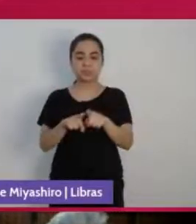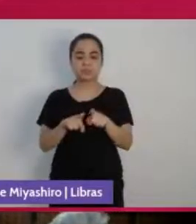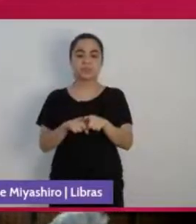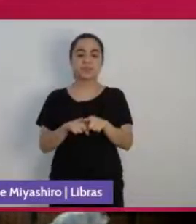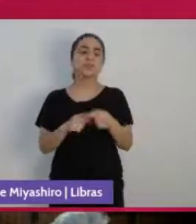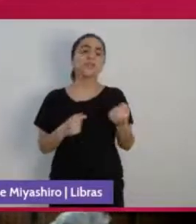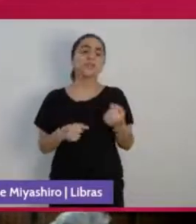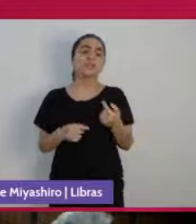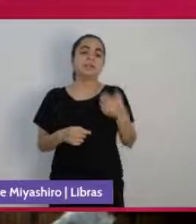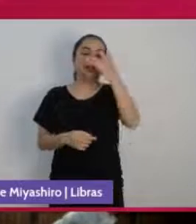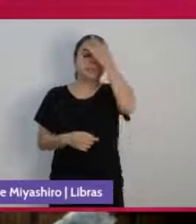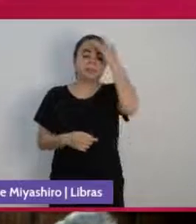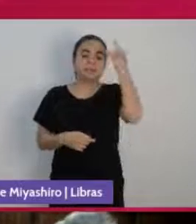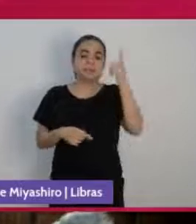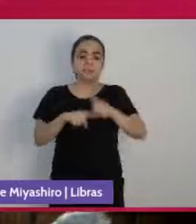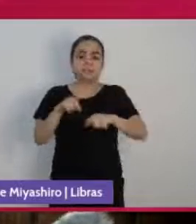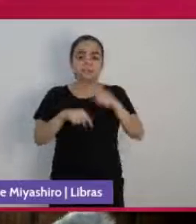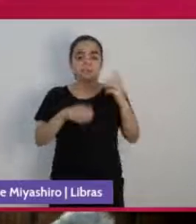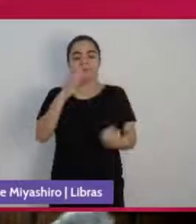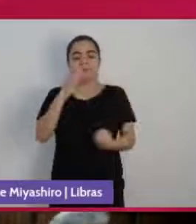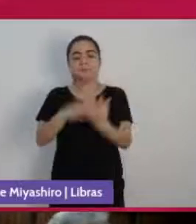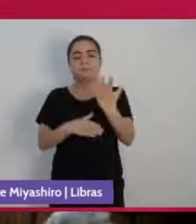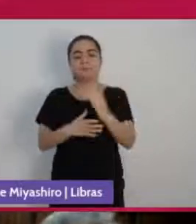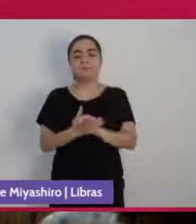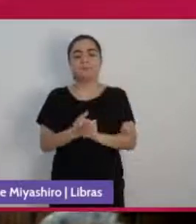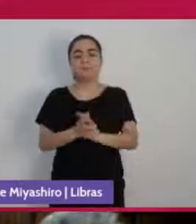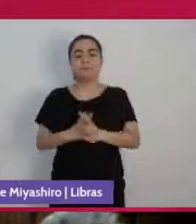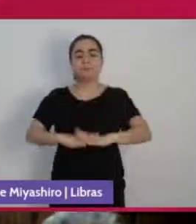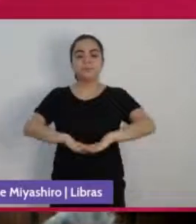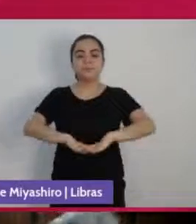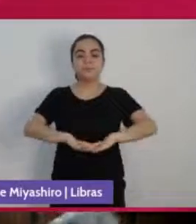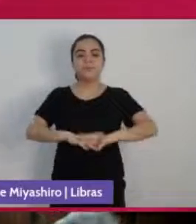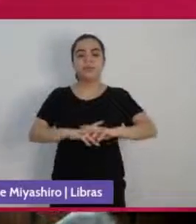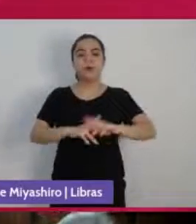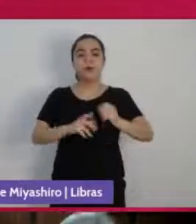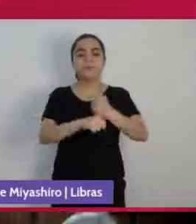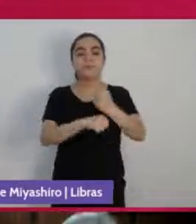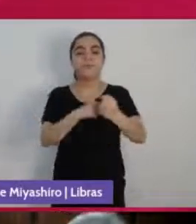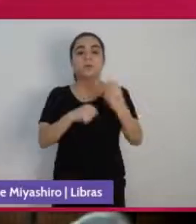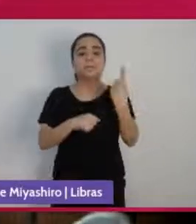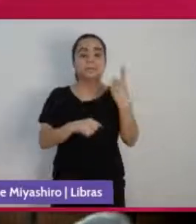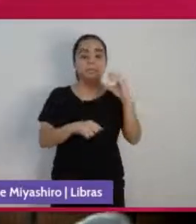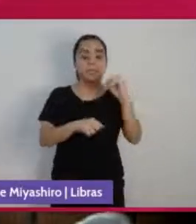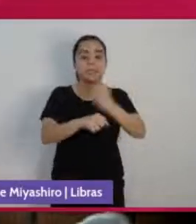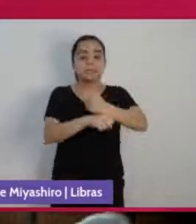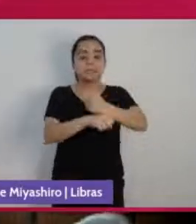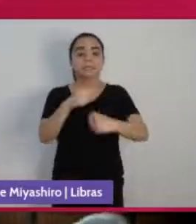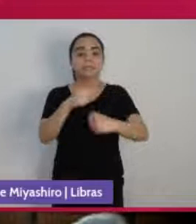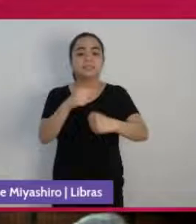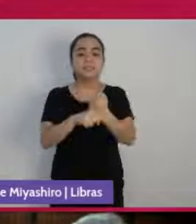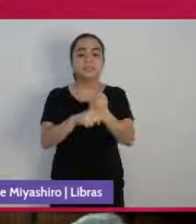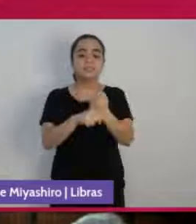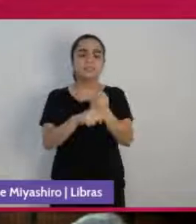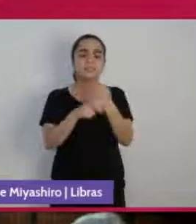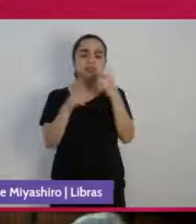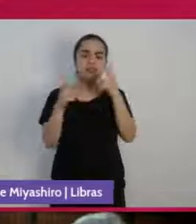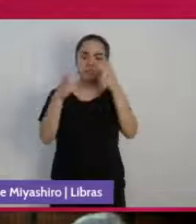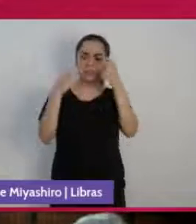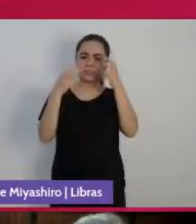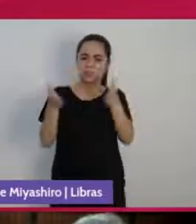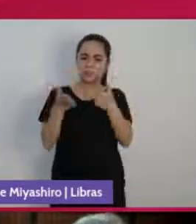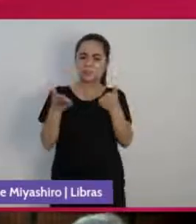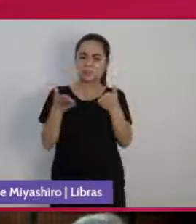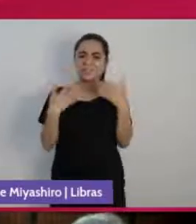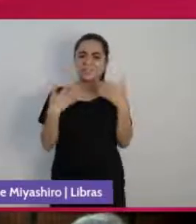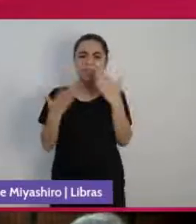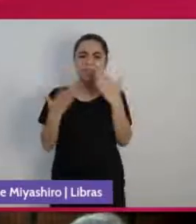produto. Eu acho que daqui uns 10 anos, a gente vai olhar para hoje e falar assim, nossa, a